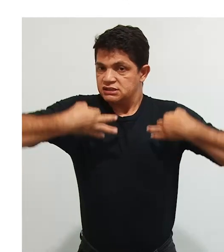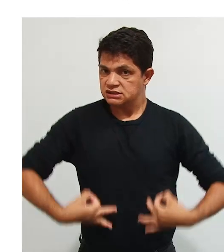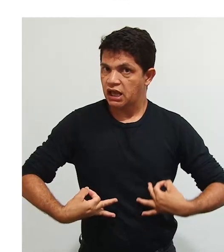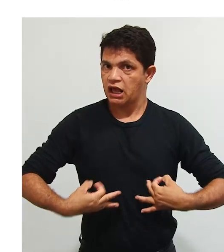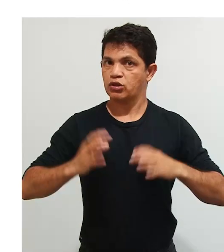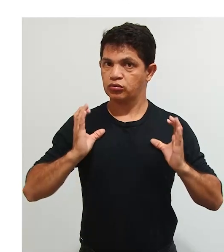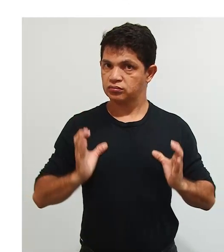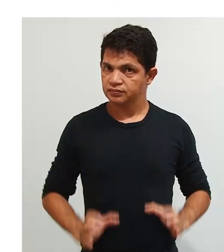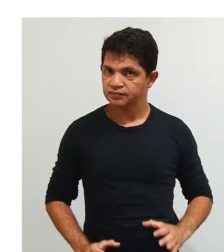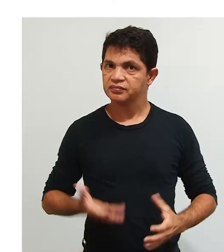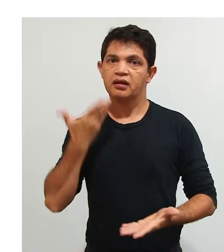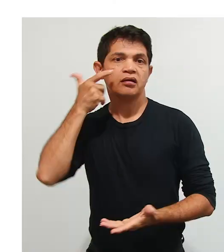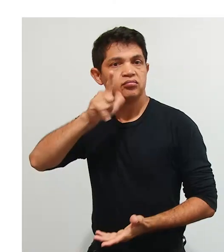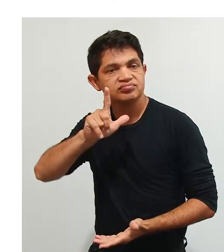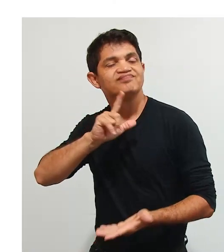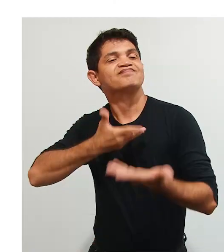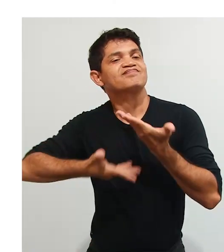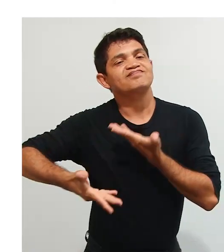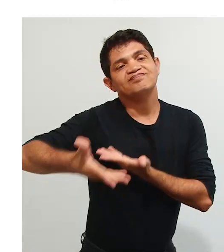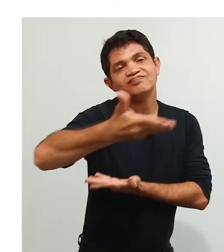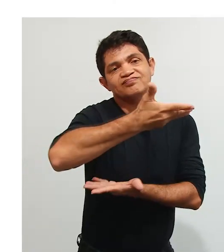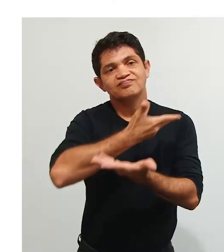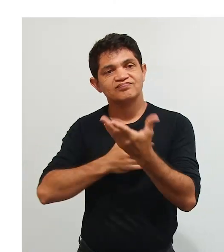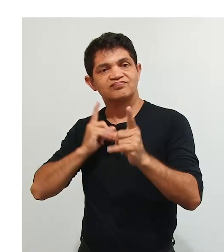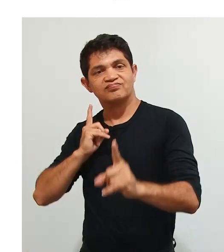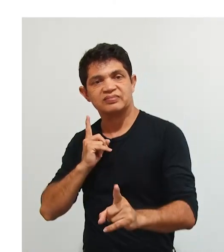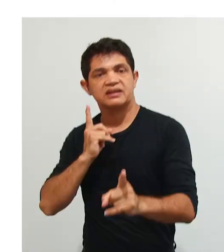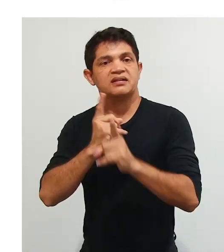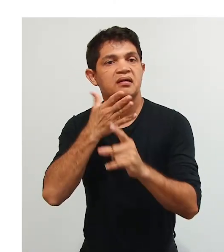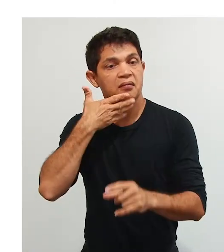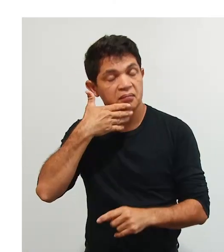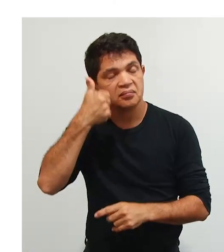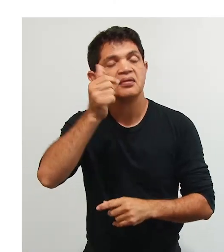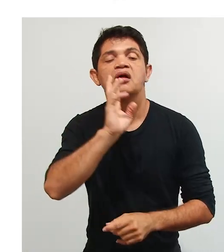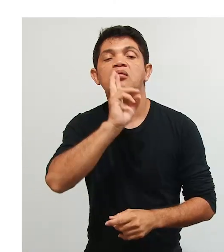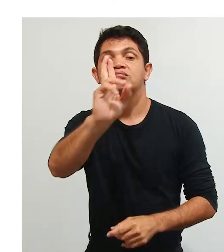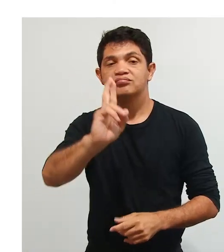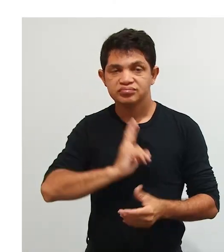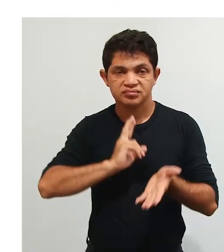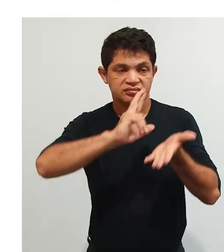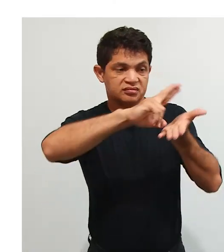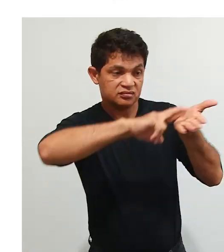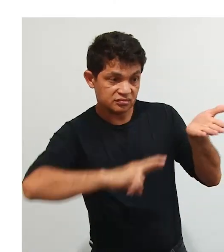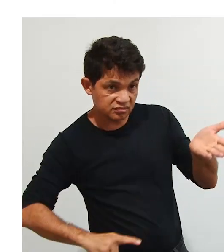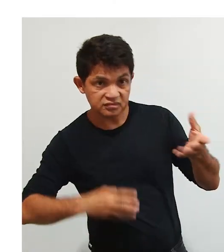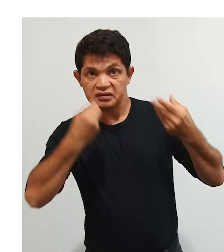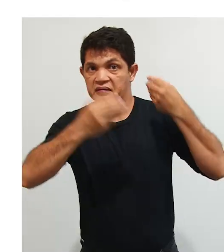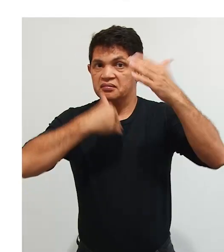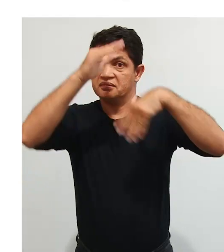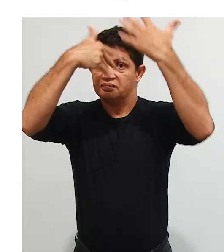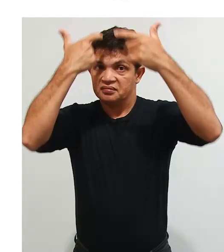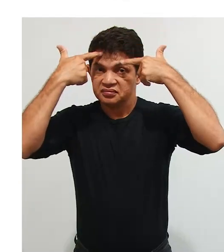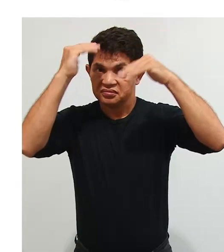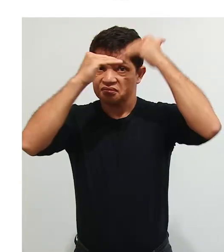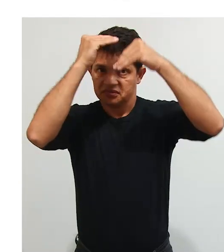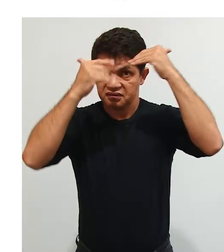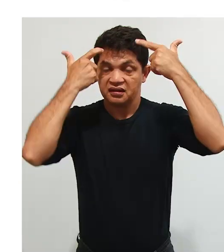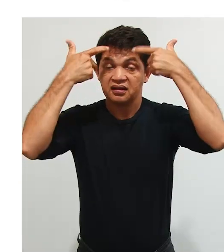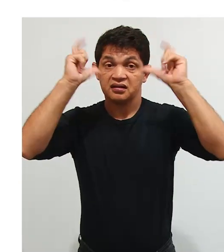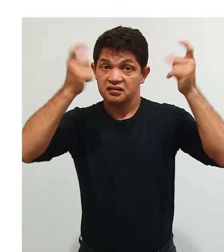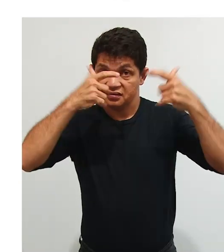nesse espaço, para conseguir encontrar melhores resultados, desenvolver